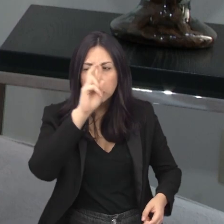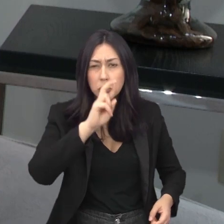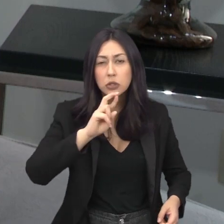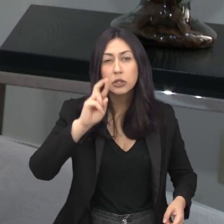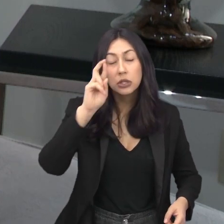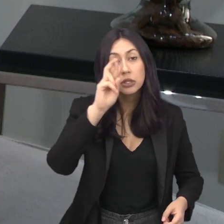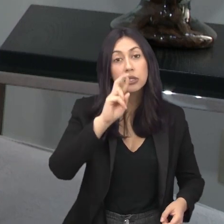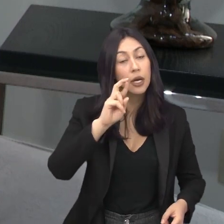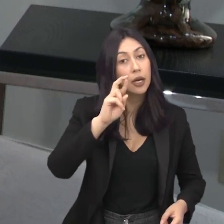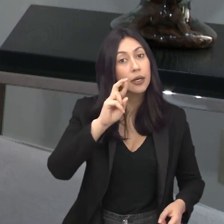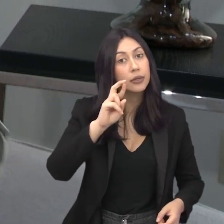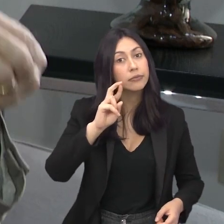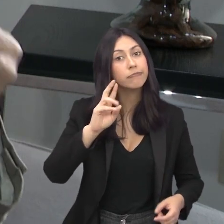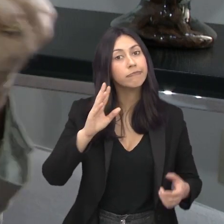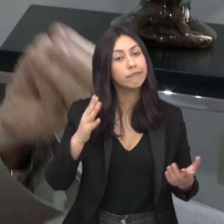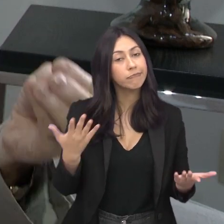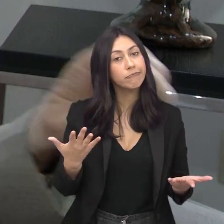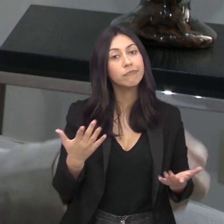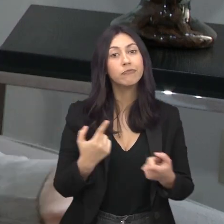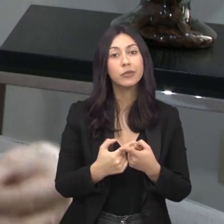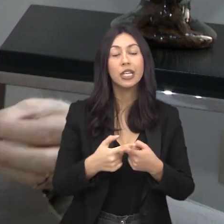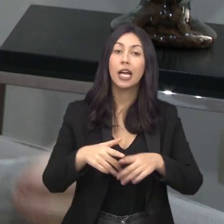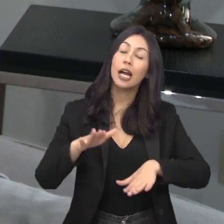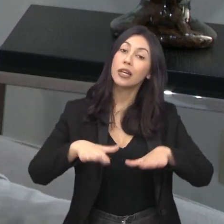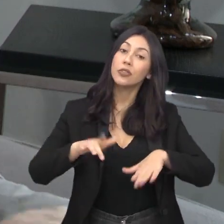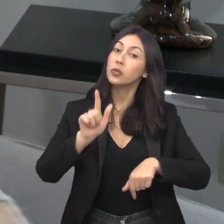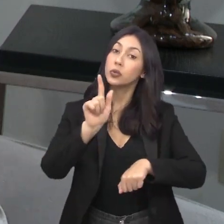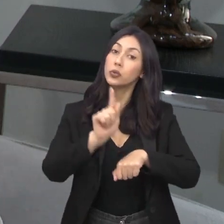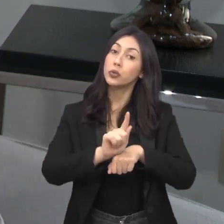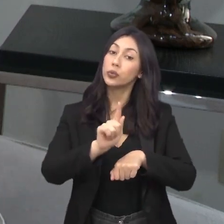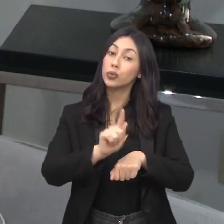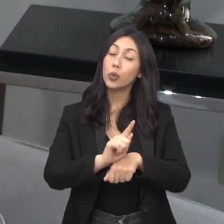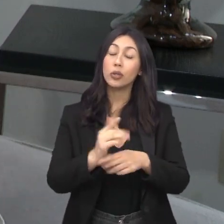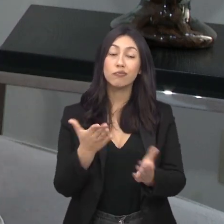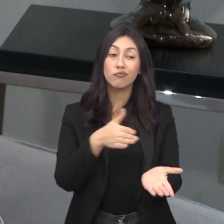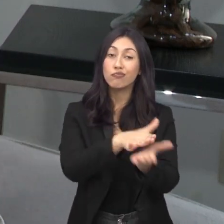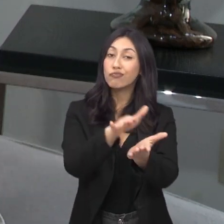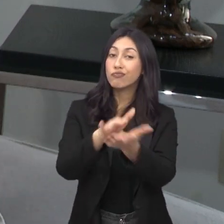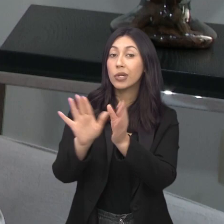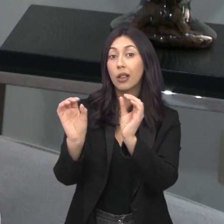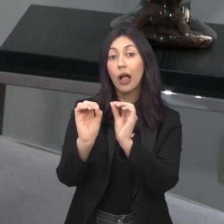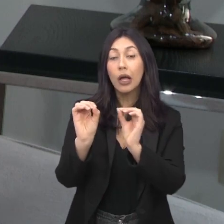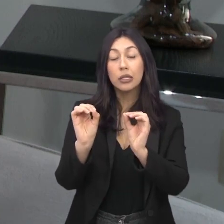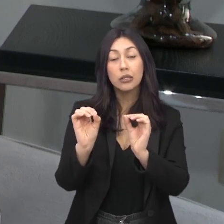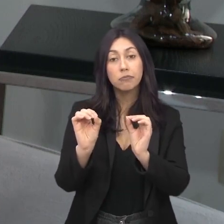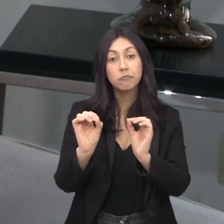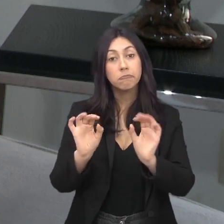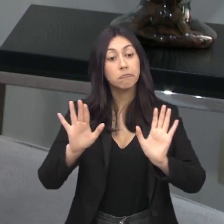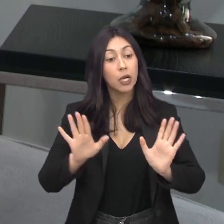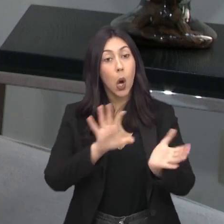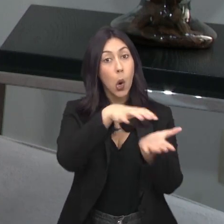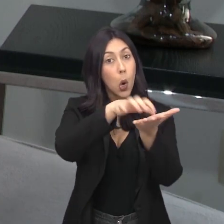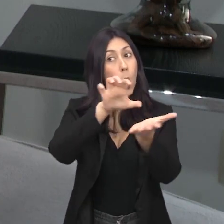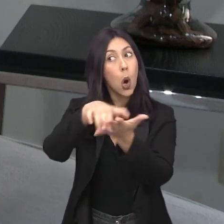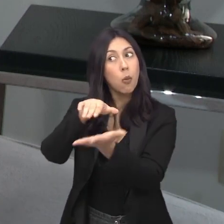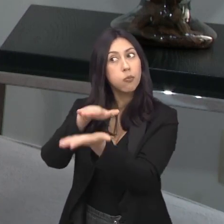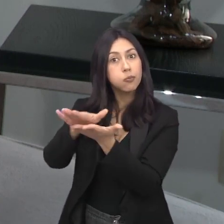dos resultados do que, de repente, o gestor público sentado no gabinete. Então, essa